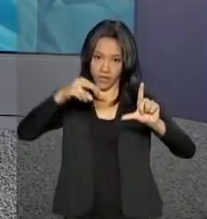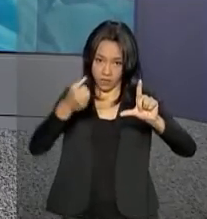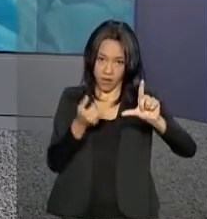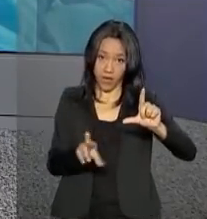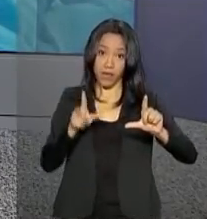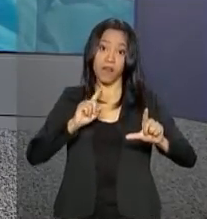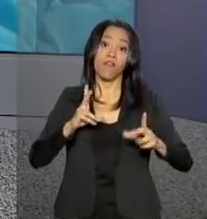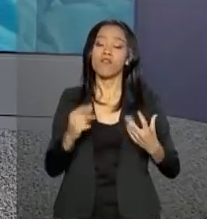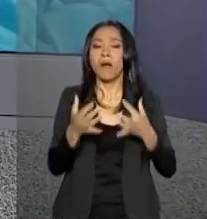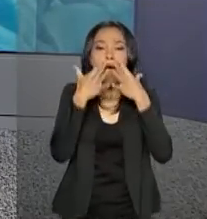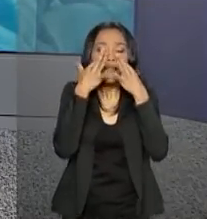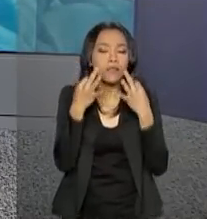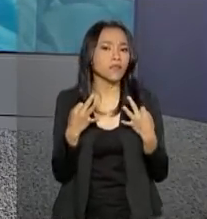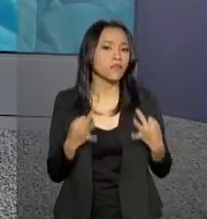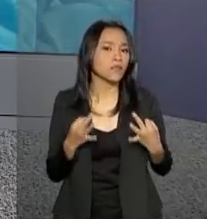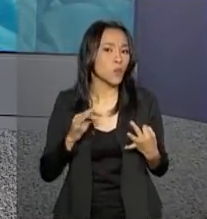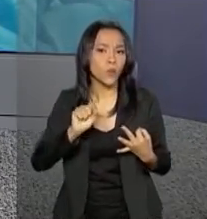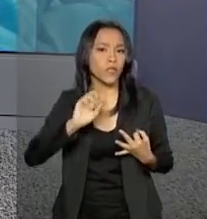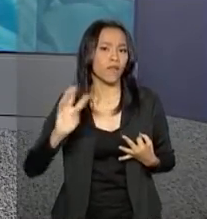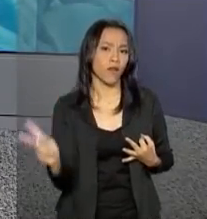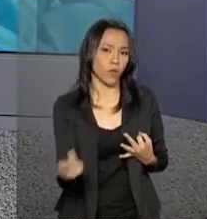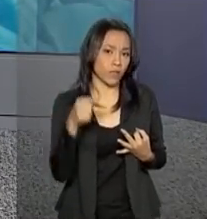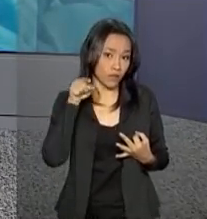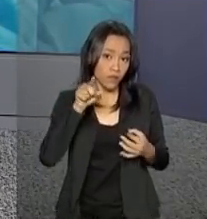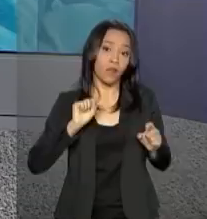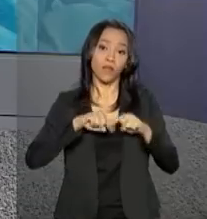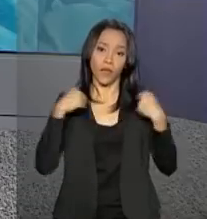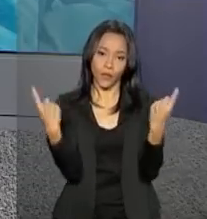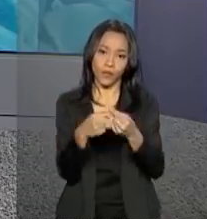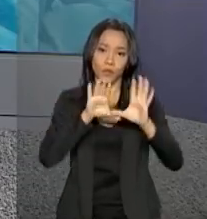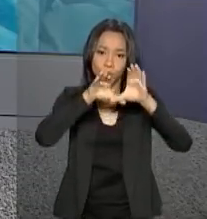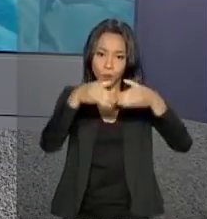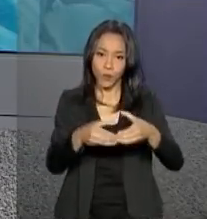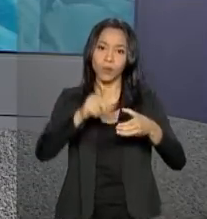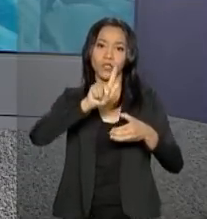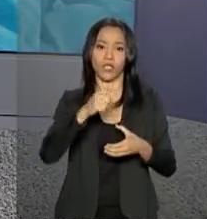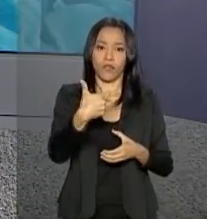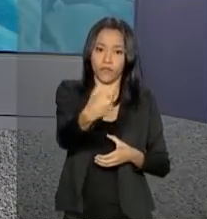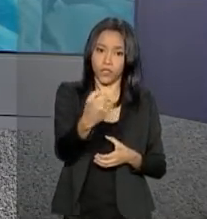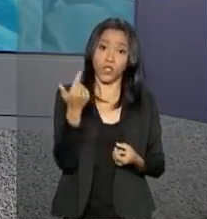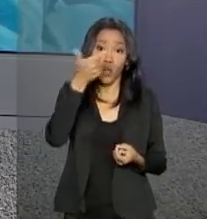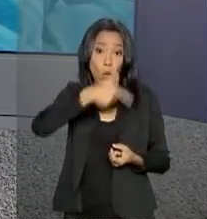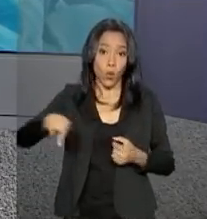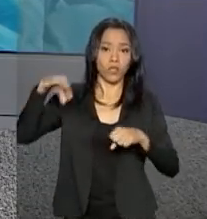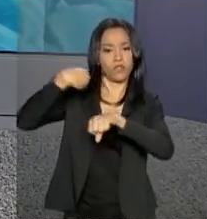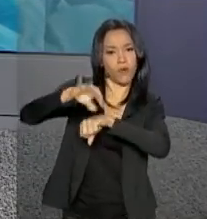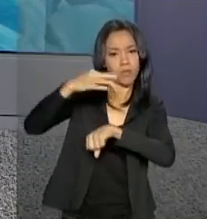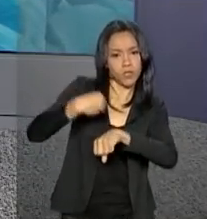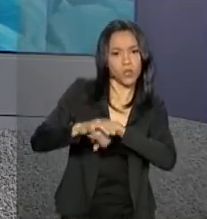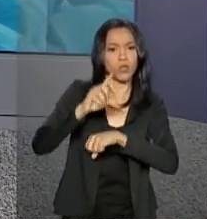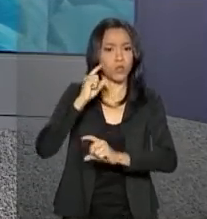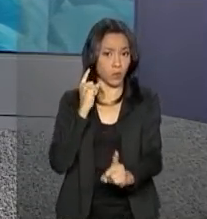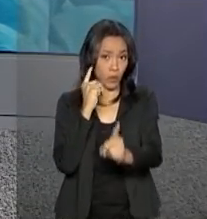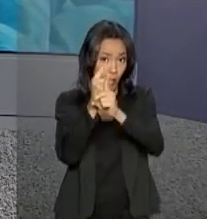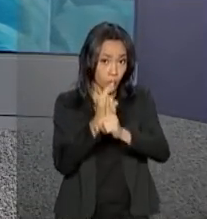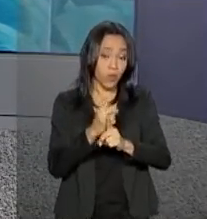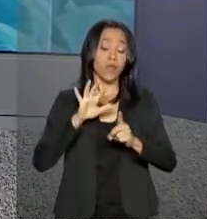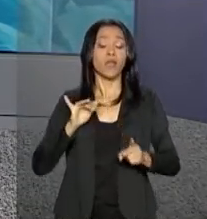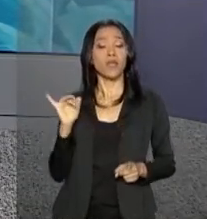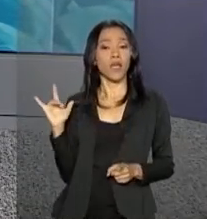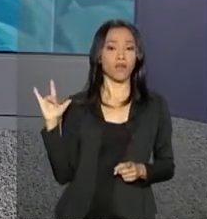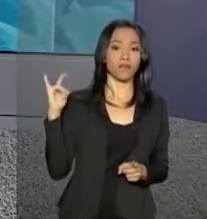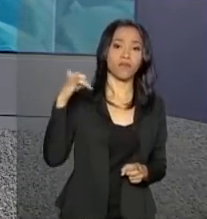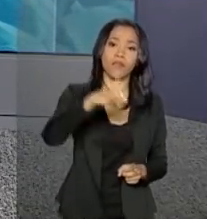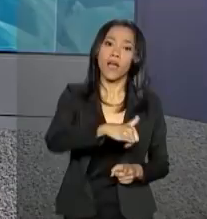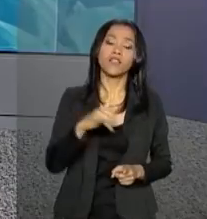atentos com tudo que vai ser discutido e decidido no G20 da Argentina outras informações sobre o encontro e a viagem do presidente